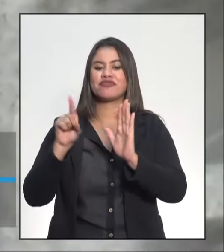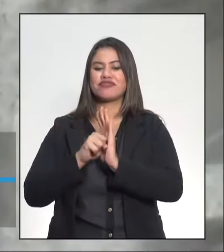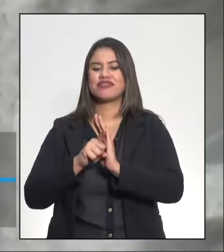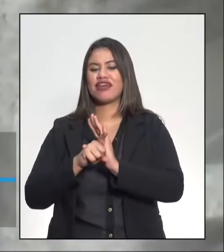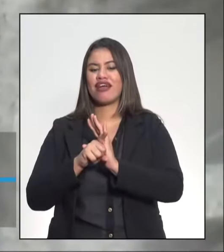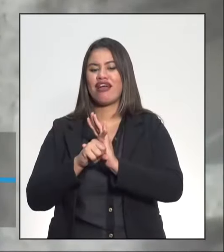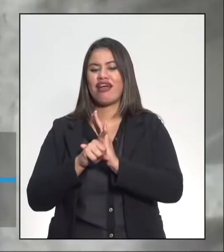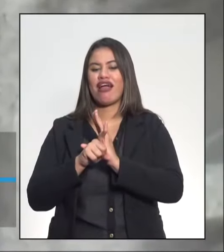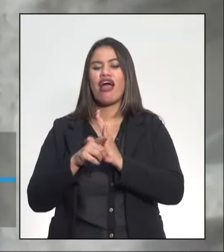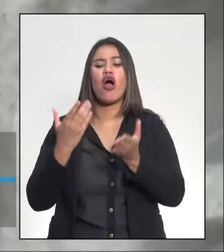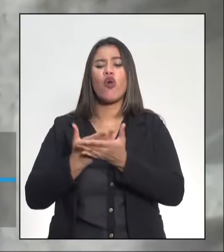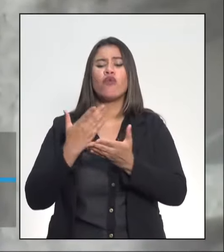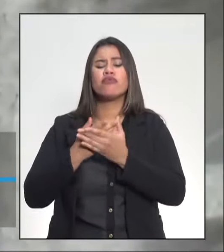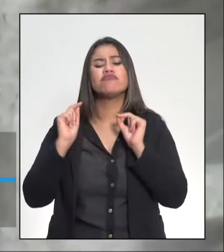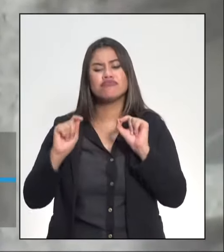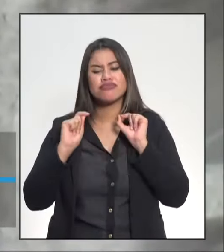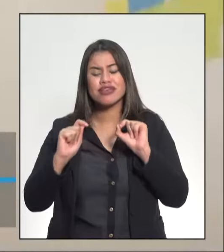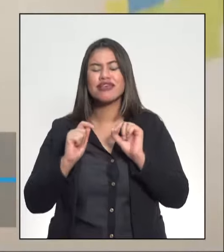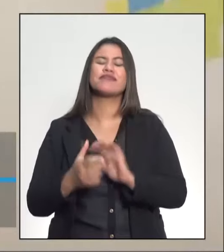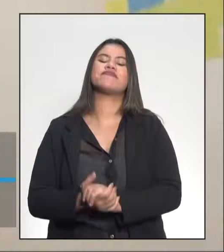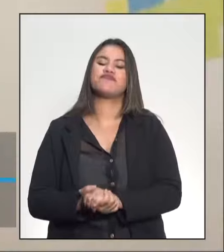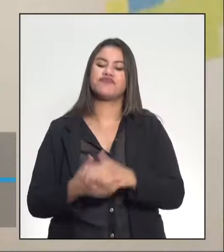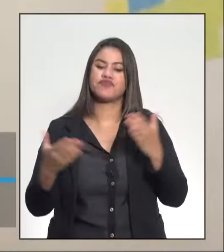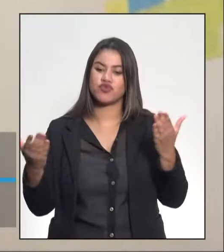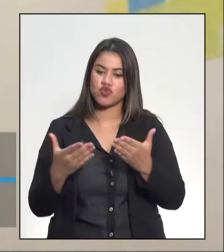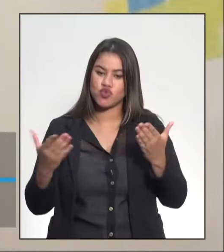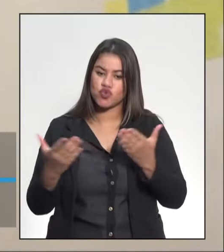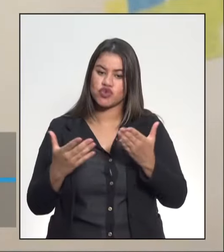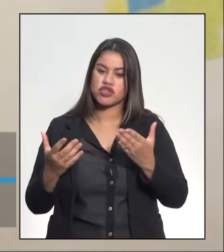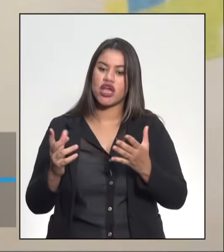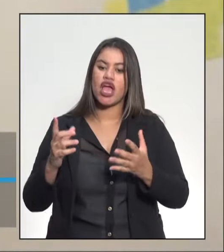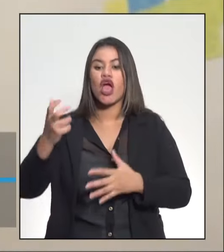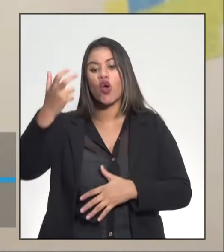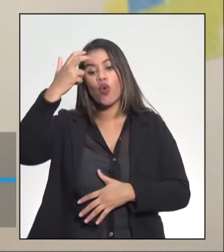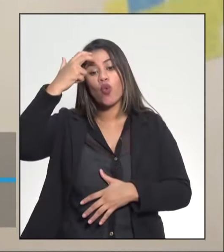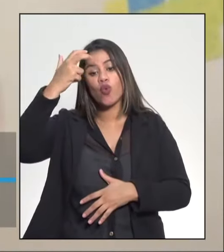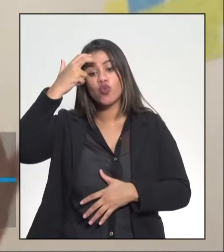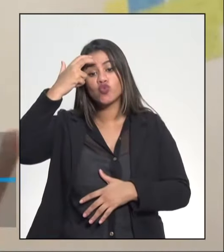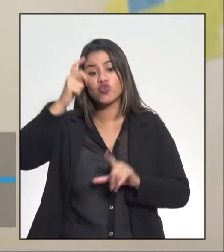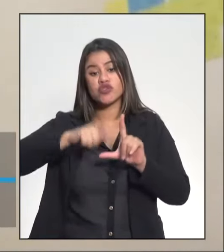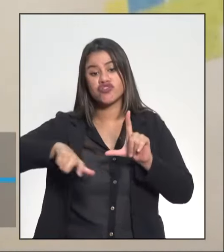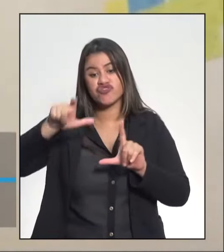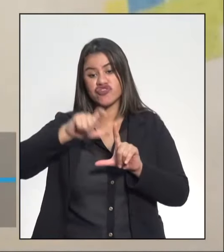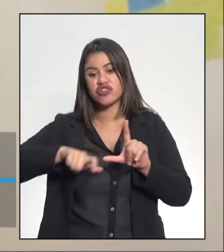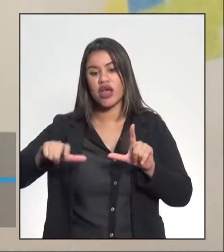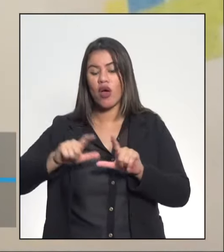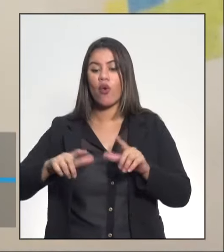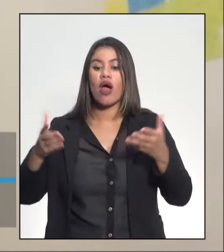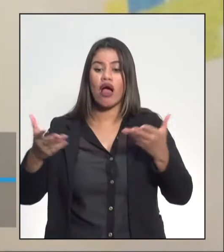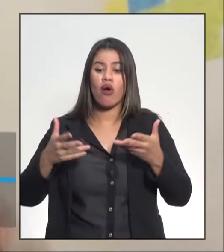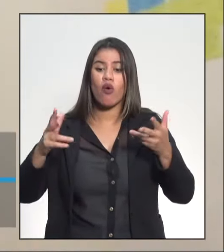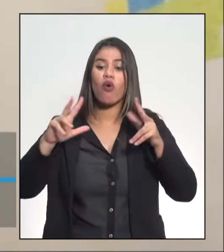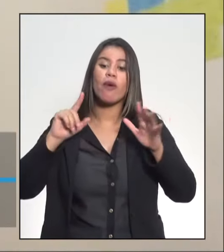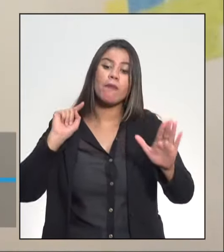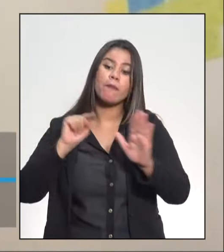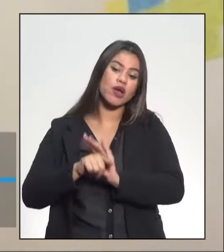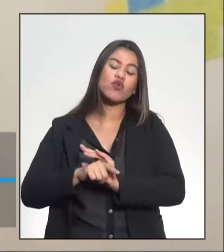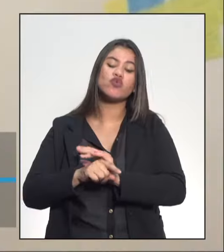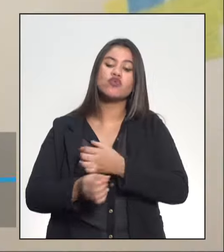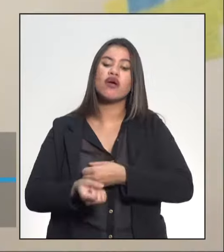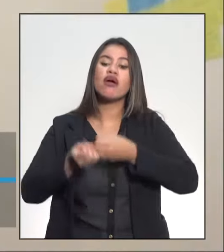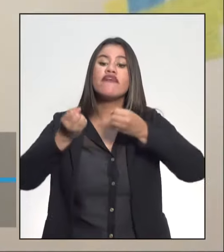professor Diego? A aula é sobre cultura digital e, mais específico, por que nos informamos? Por que a informação é tão